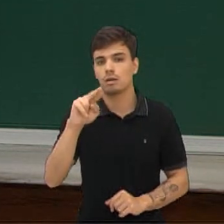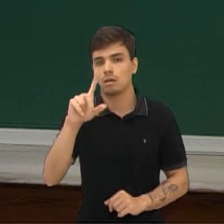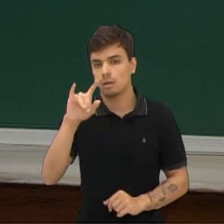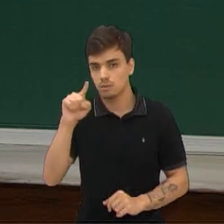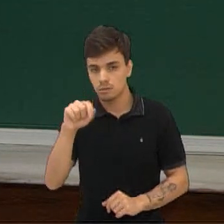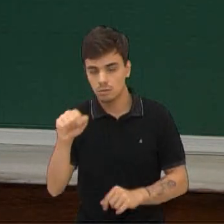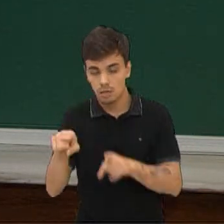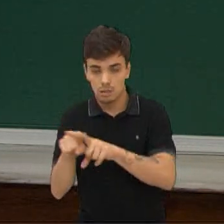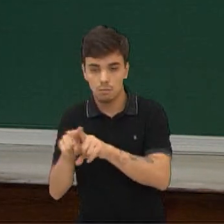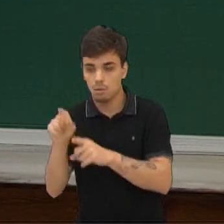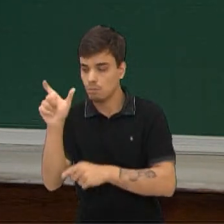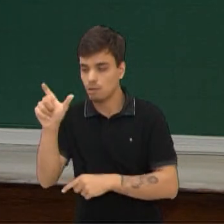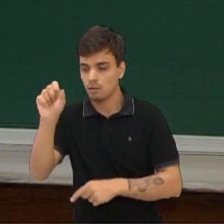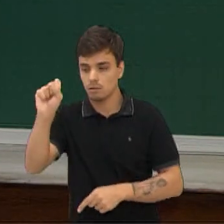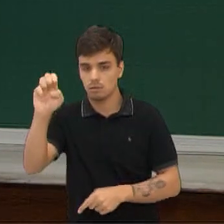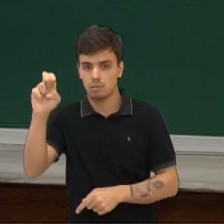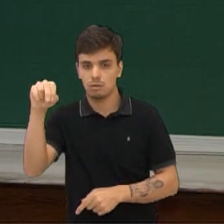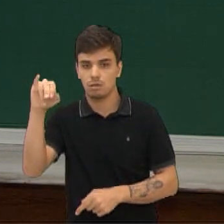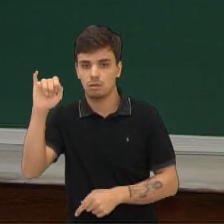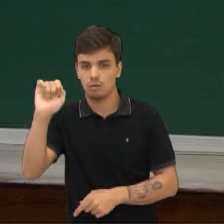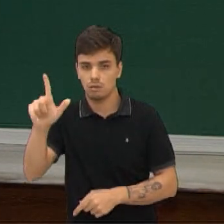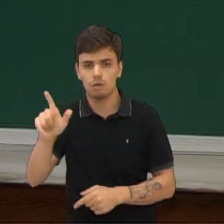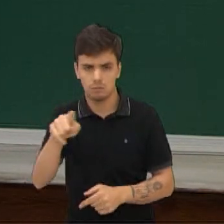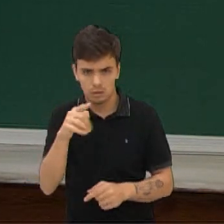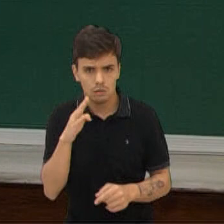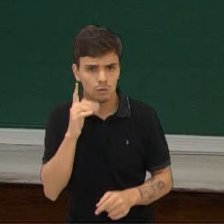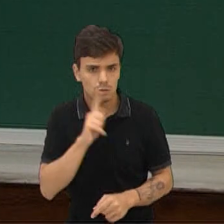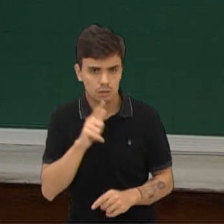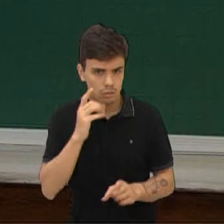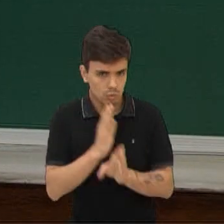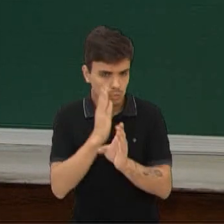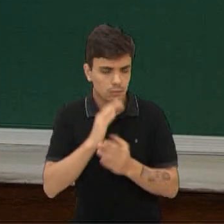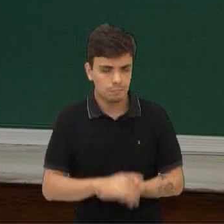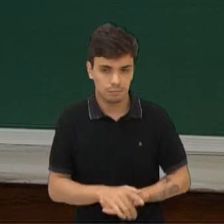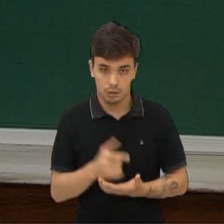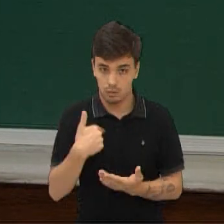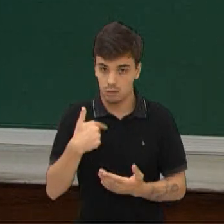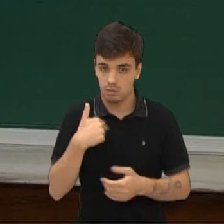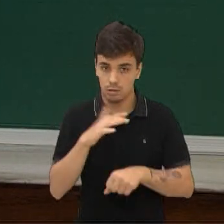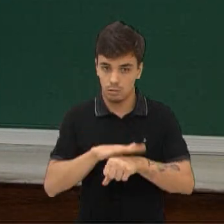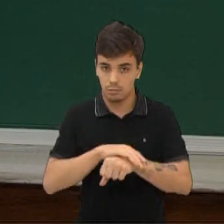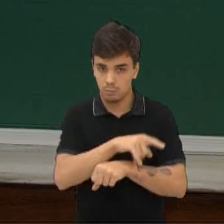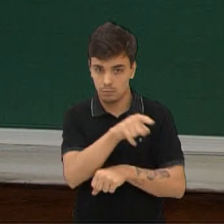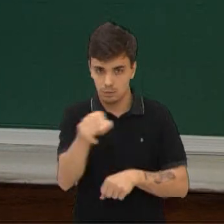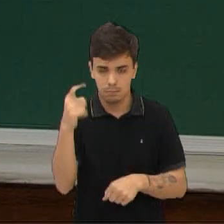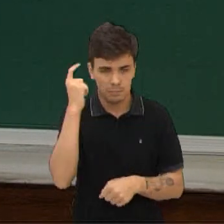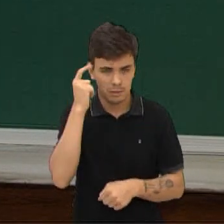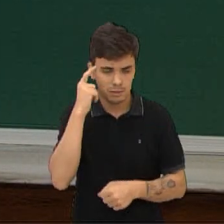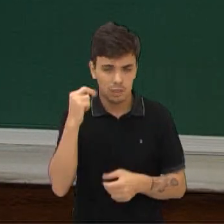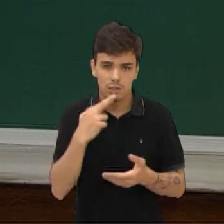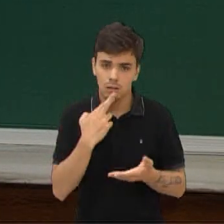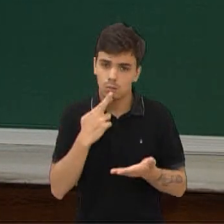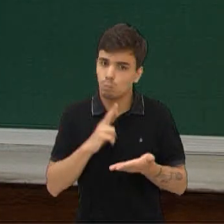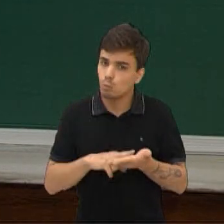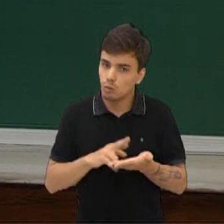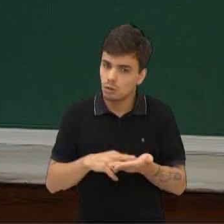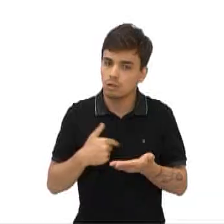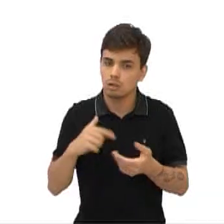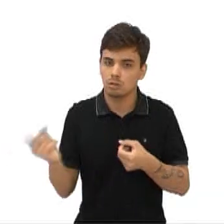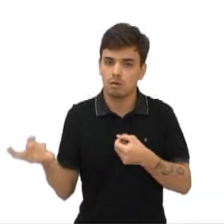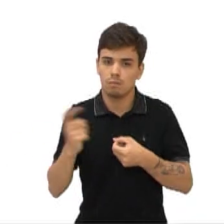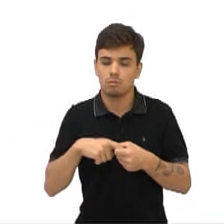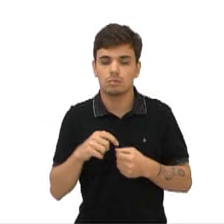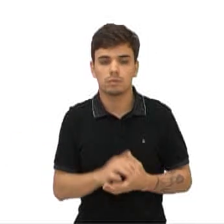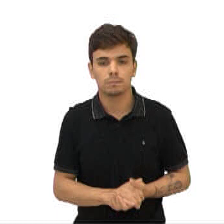e senil? Será que você consegue descobrir aí no contexto? Eu dou um tempinho para você pensar, responde para mim e a gente já volta.